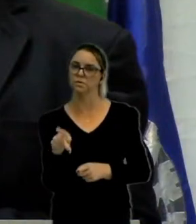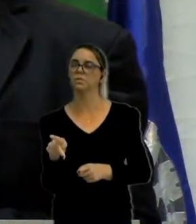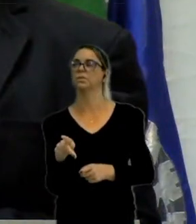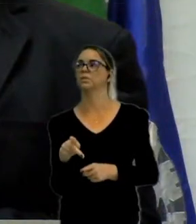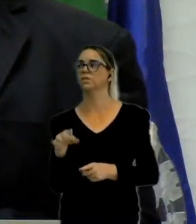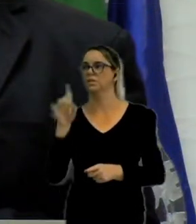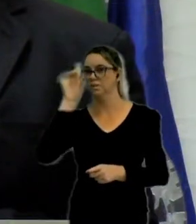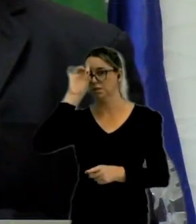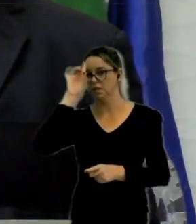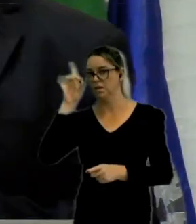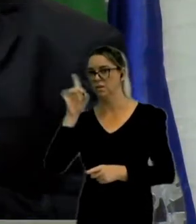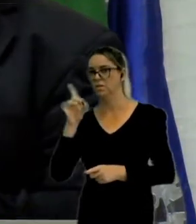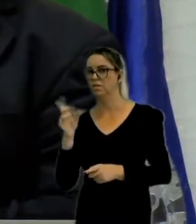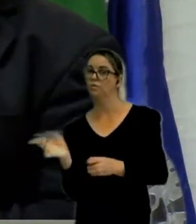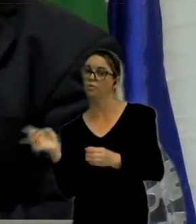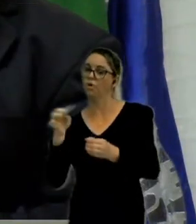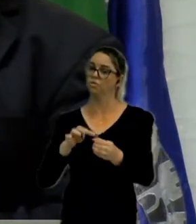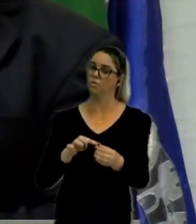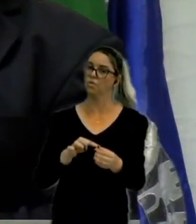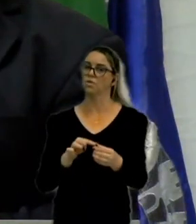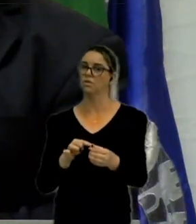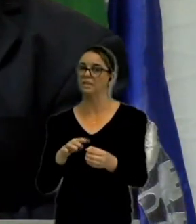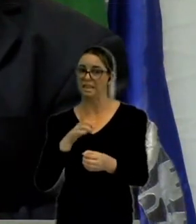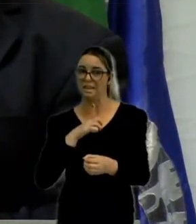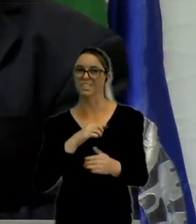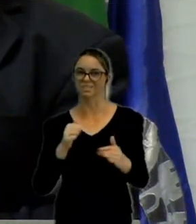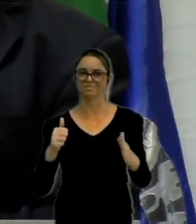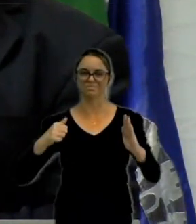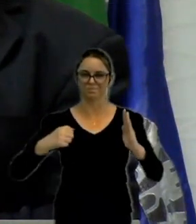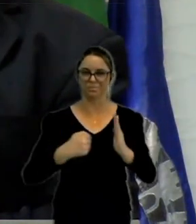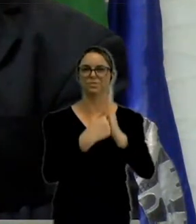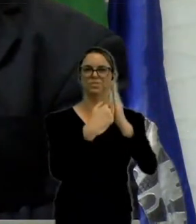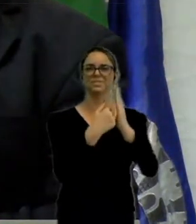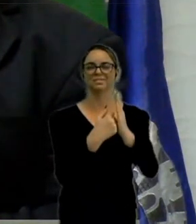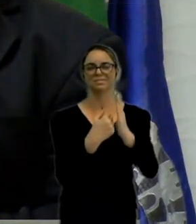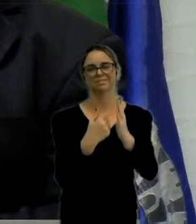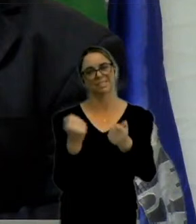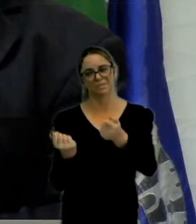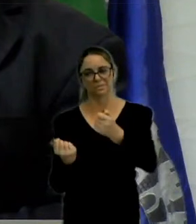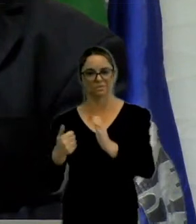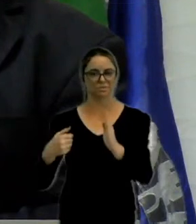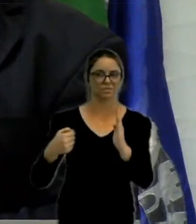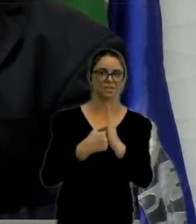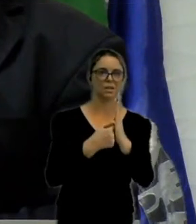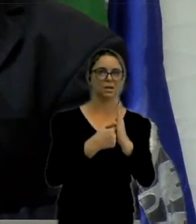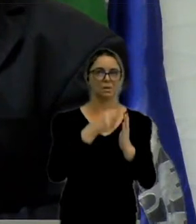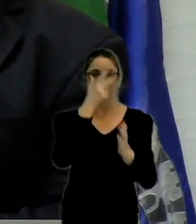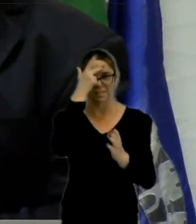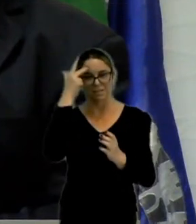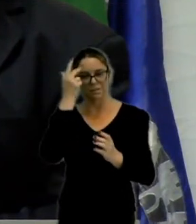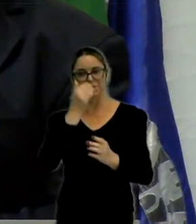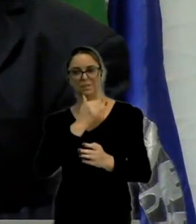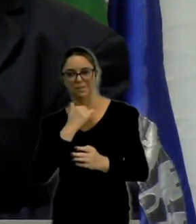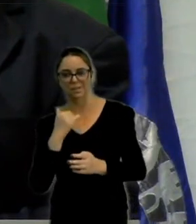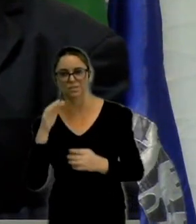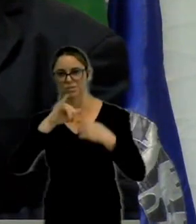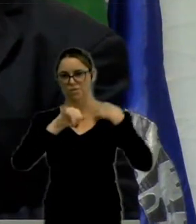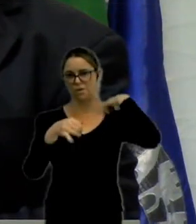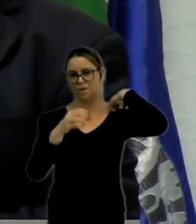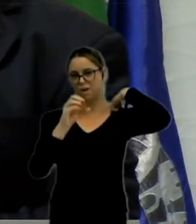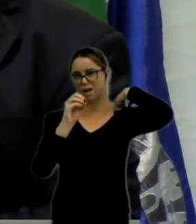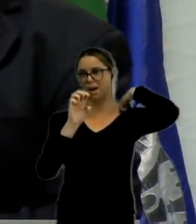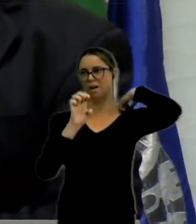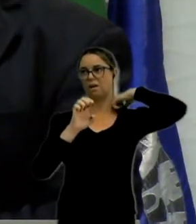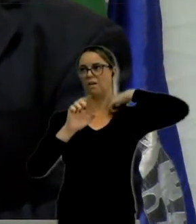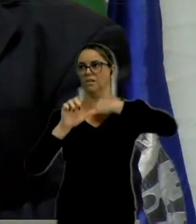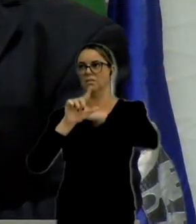quando nós voltamos, tinha acontecido aquele acidente. Um acidente que vitimou o Joelzinho. Nós estávamos retornando do Recife